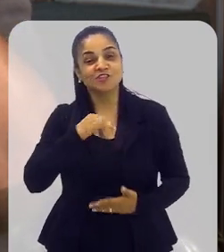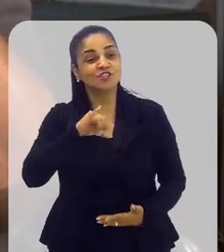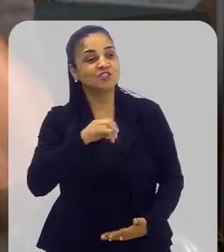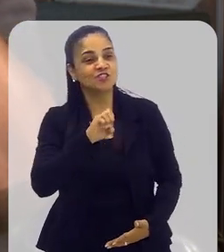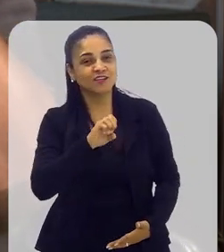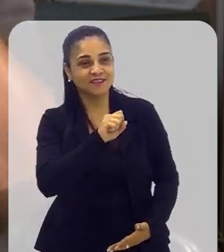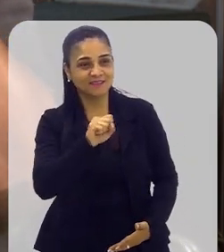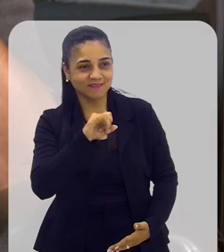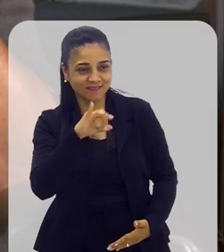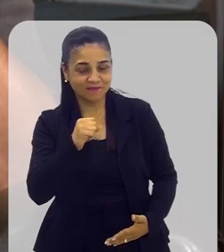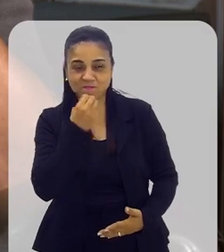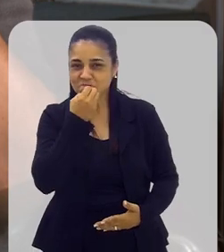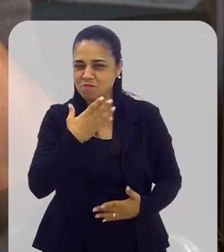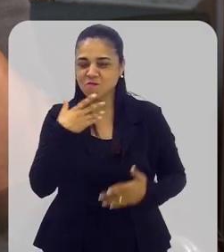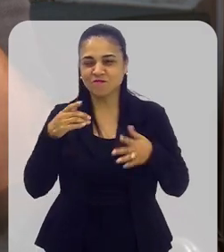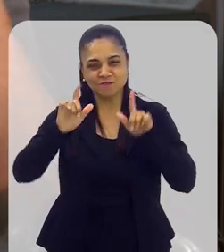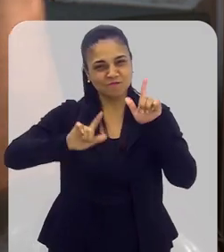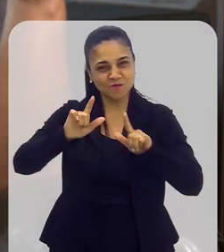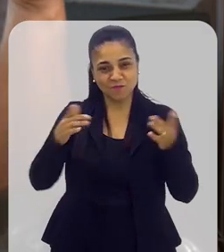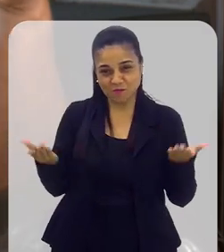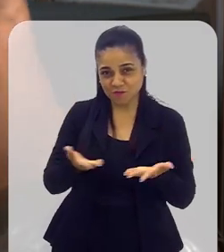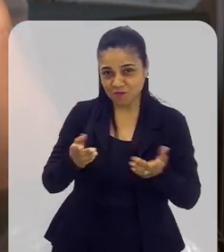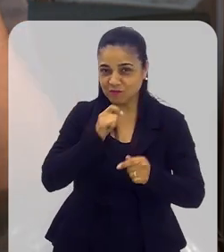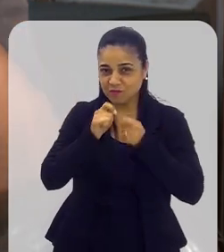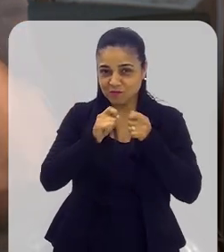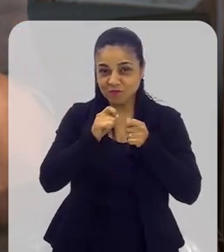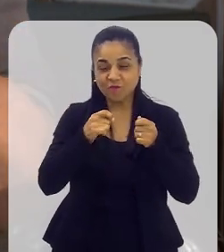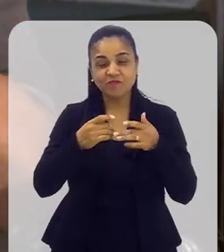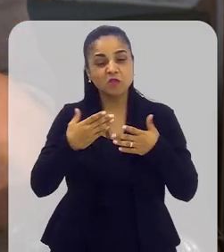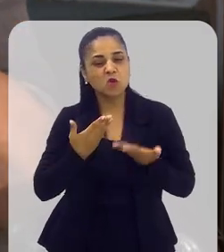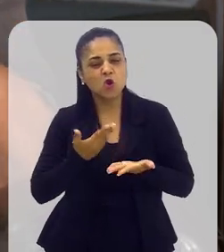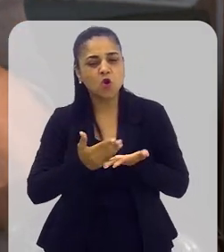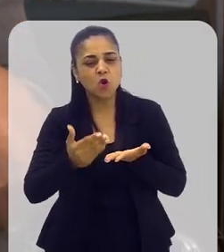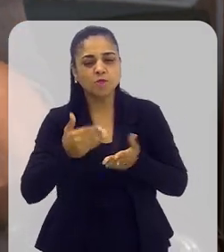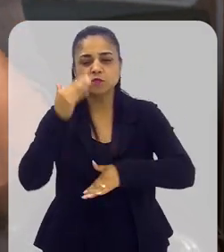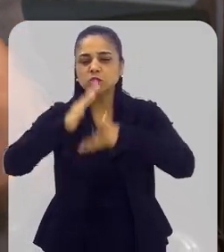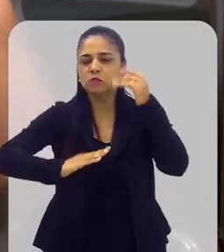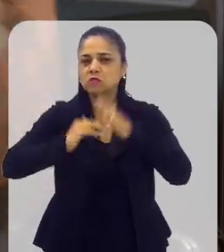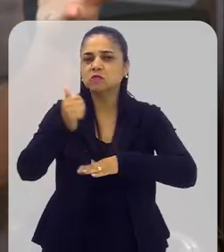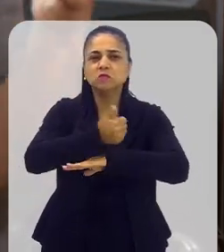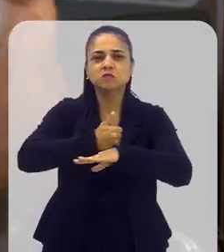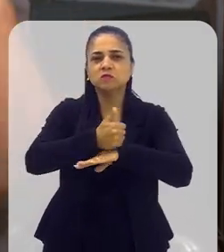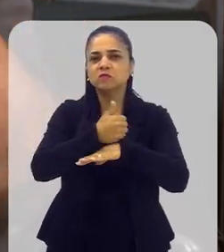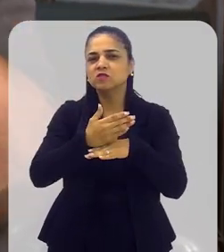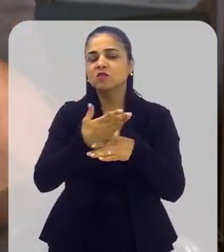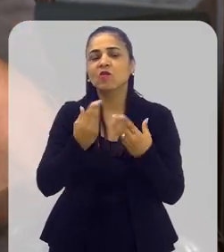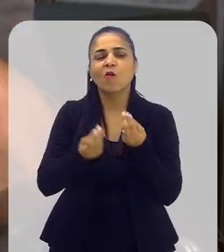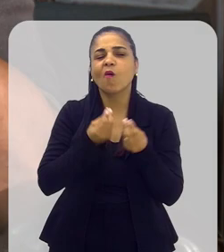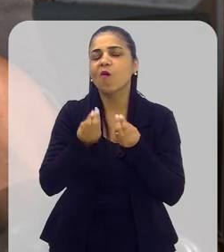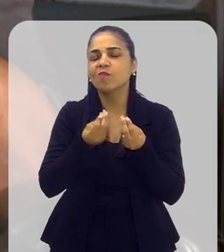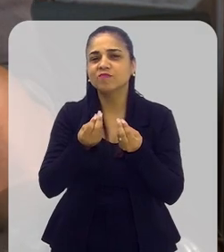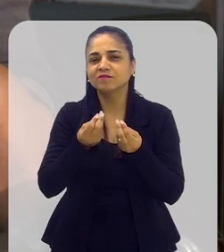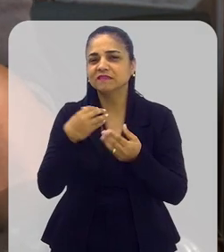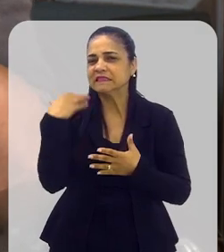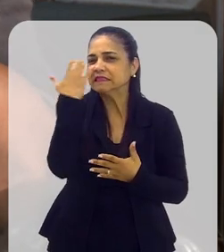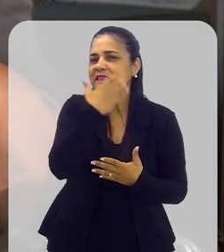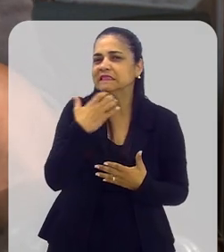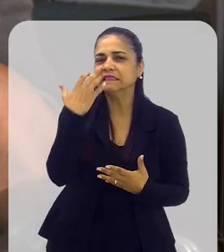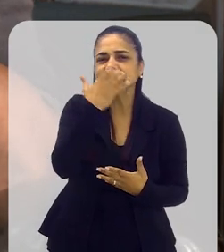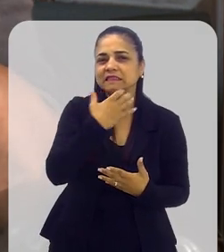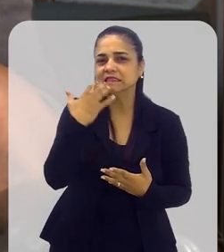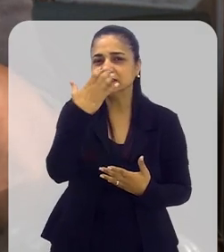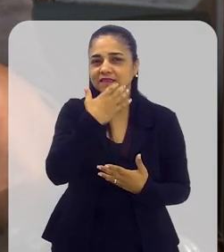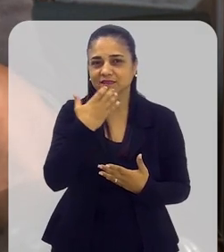no programa. Como é que começou essa carreira? Como é que começou essa decisão? Como é que teve início essa coisa rica